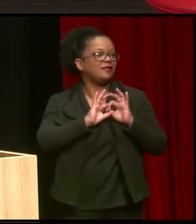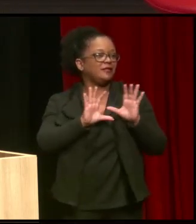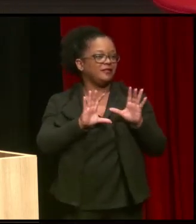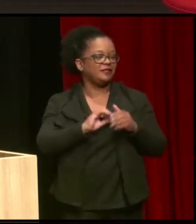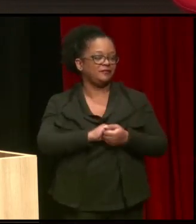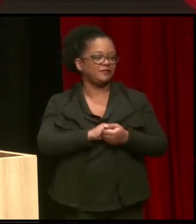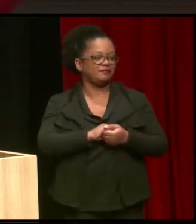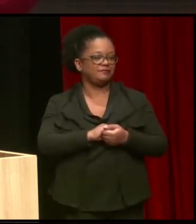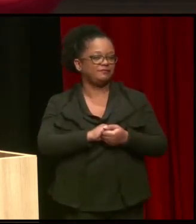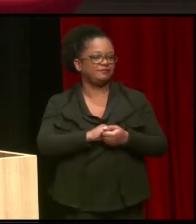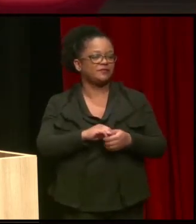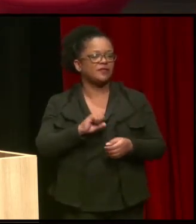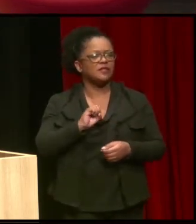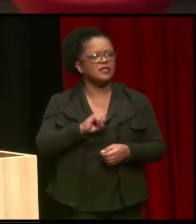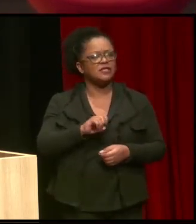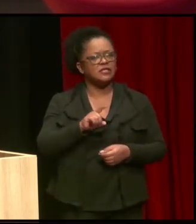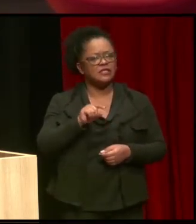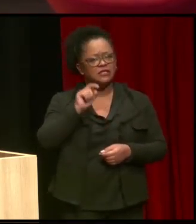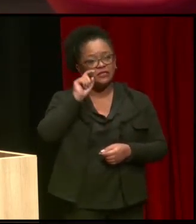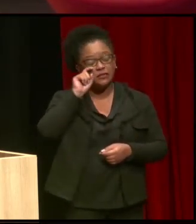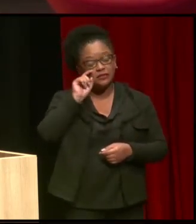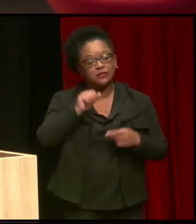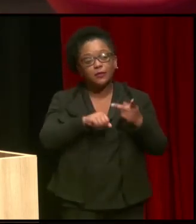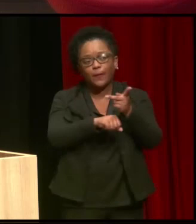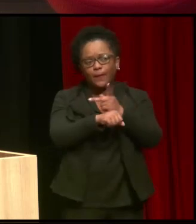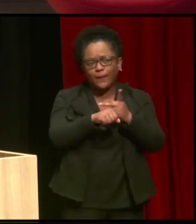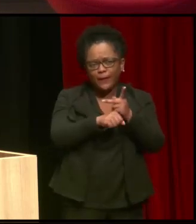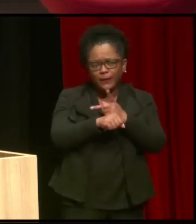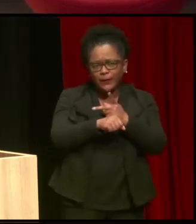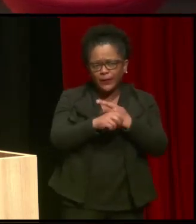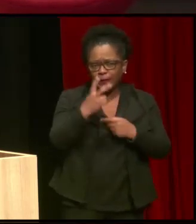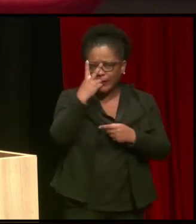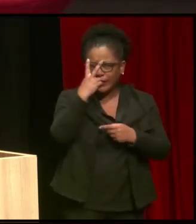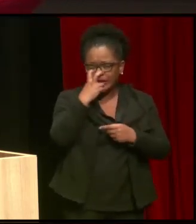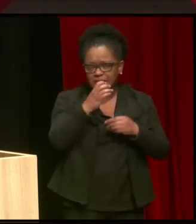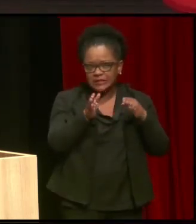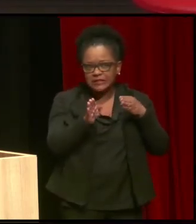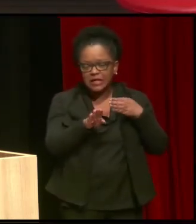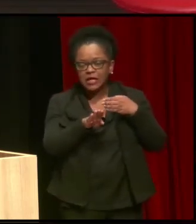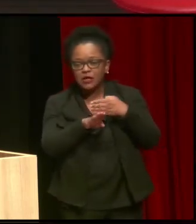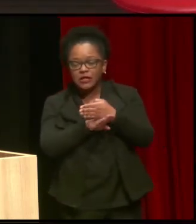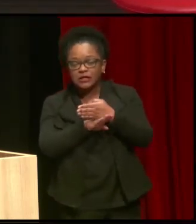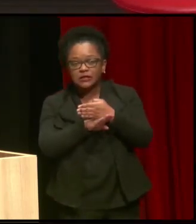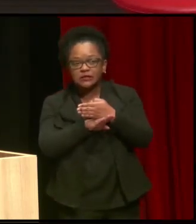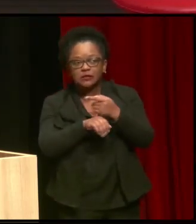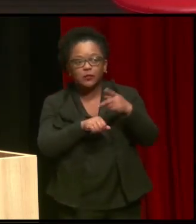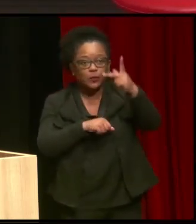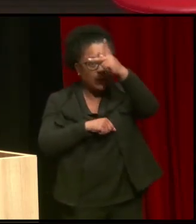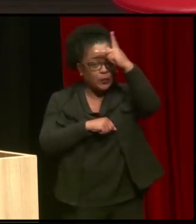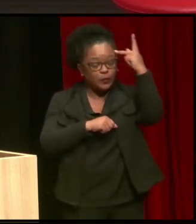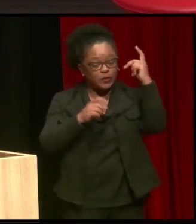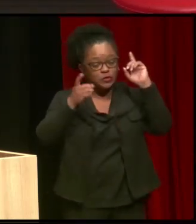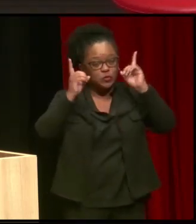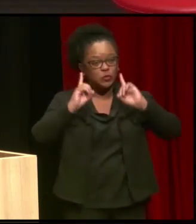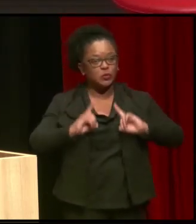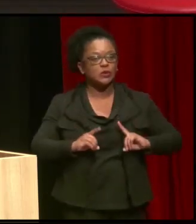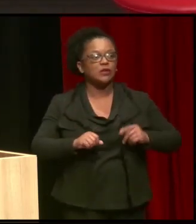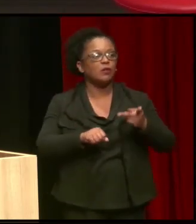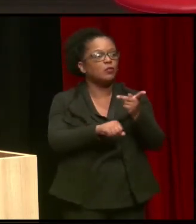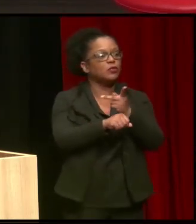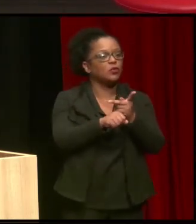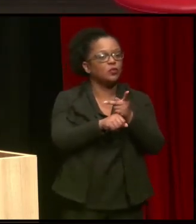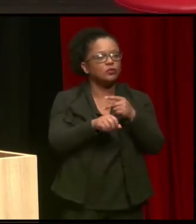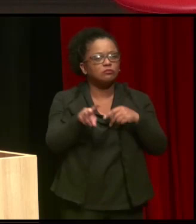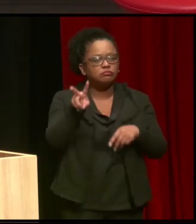estou numa igreja? Sério, se tem alguém com deficiência na igreja, gente, eu corro o olhar todo na igreja. Essa é a primeira coisa que eu faço quando eu estou na